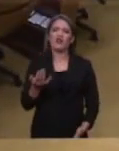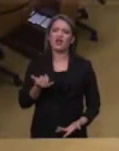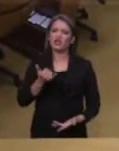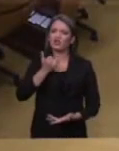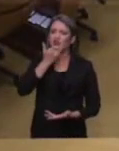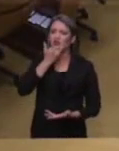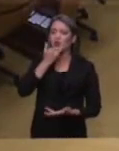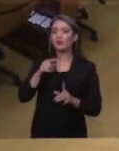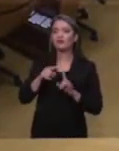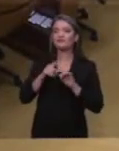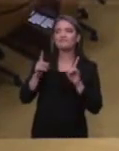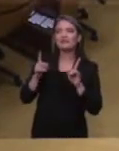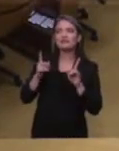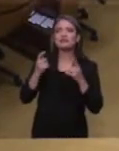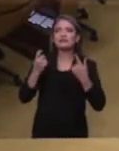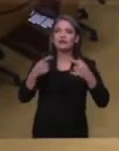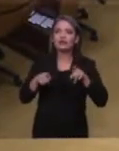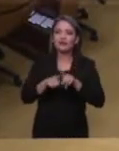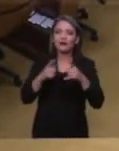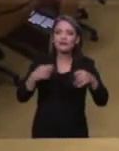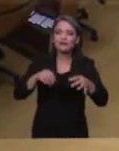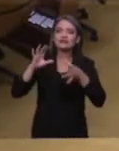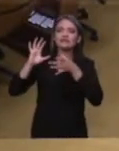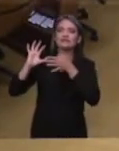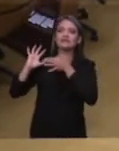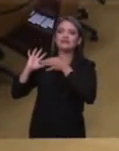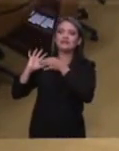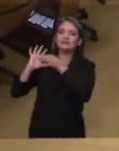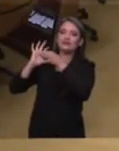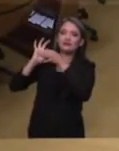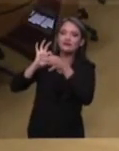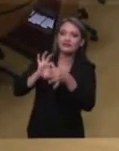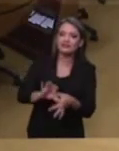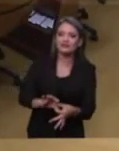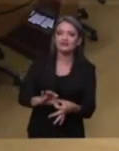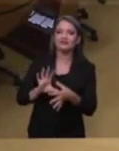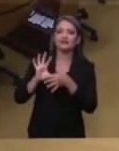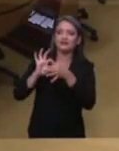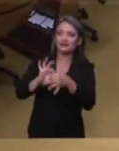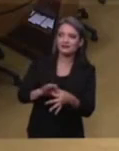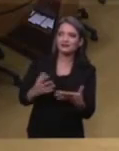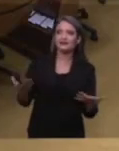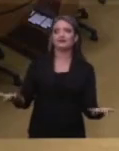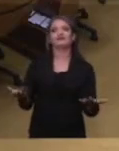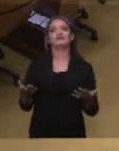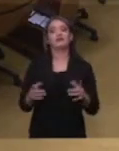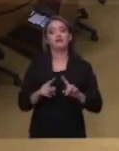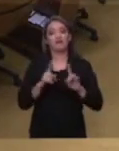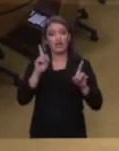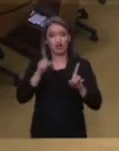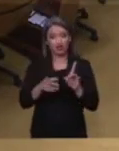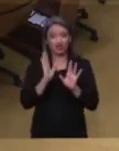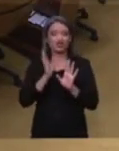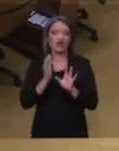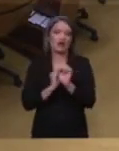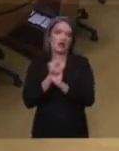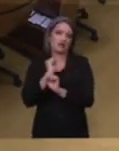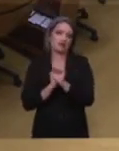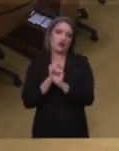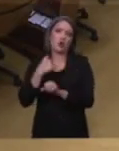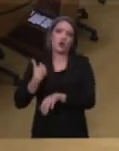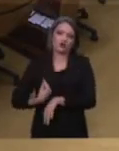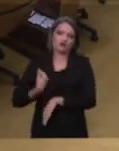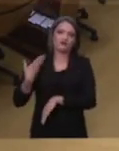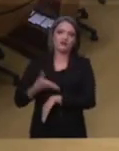um pouco também de uma contextualização. Eu estou aqui há muitos anos e, de fato, assisti a